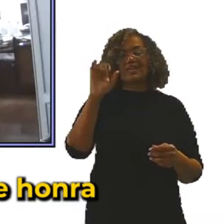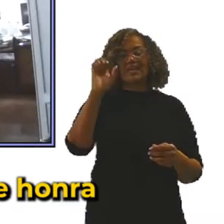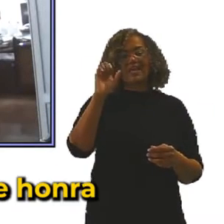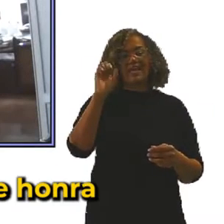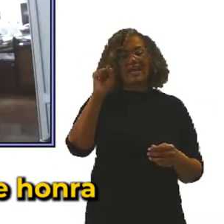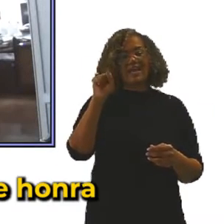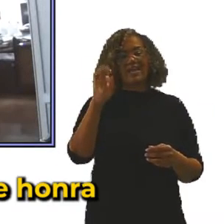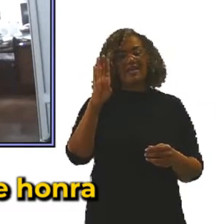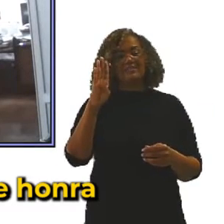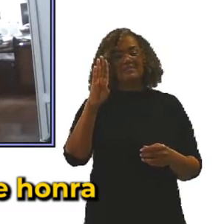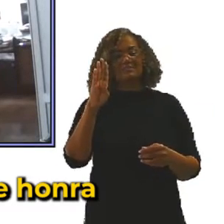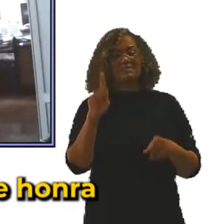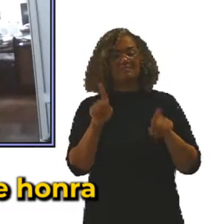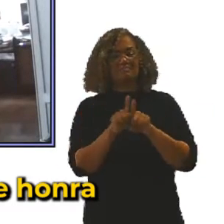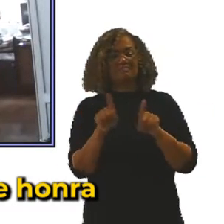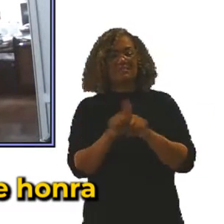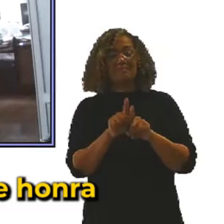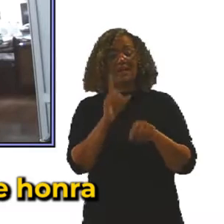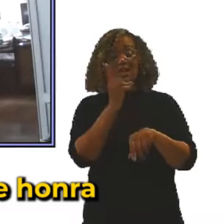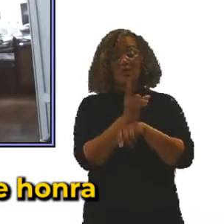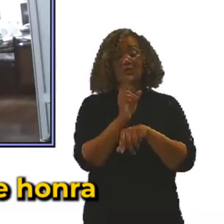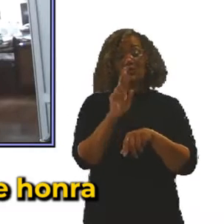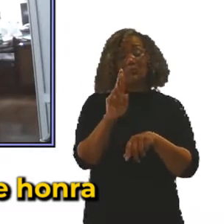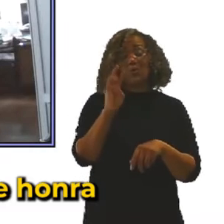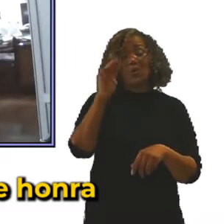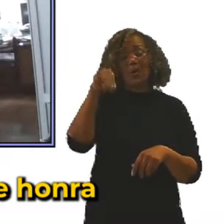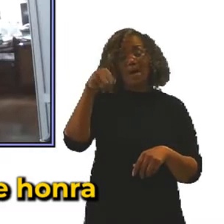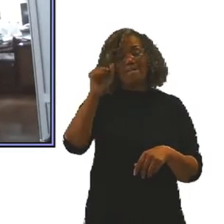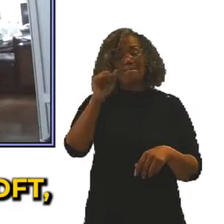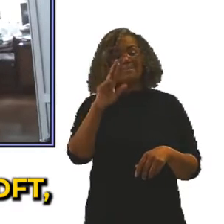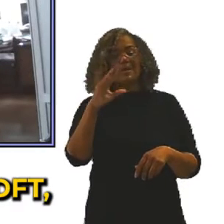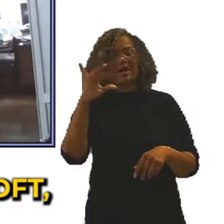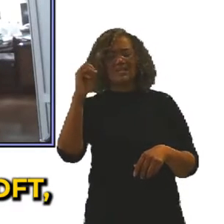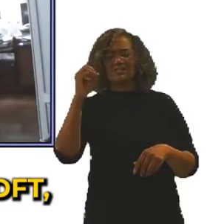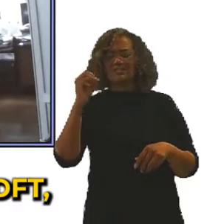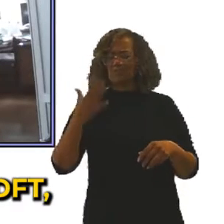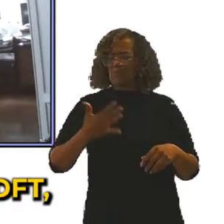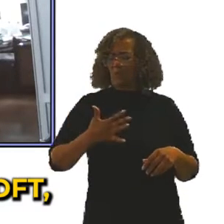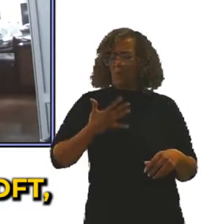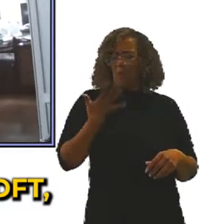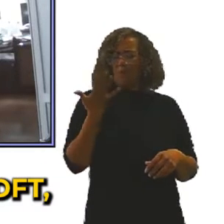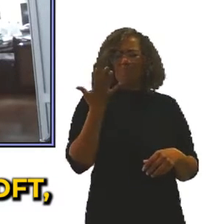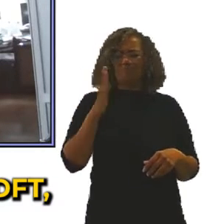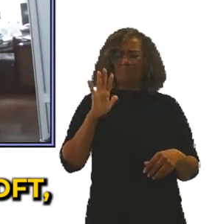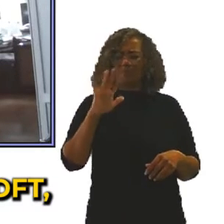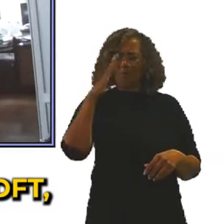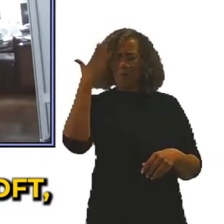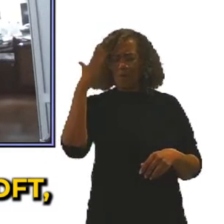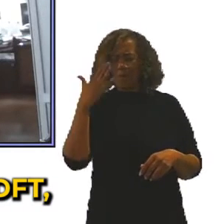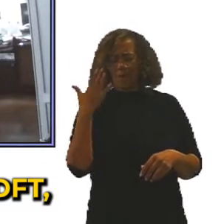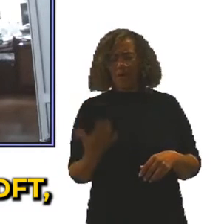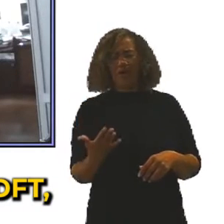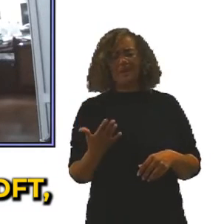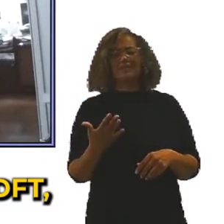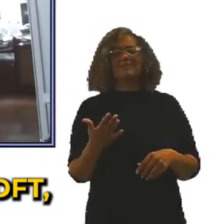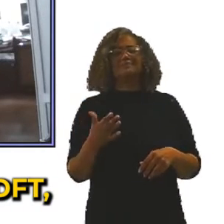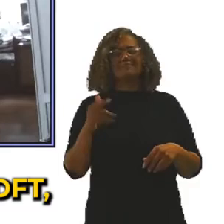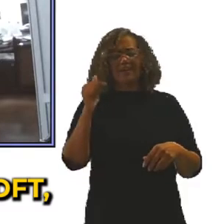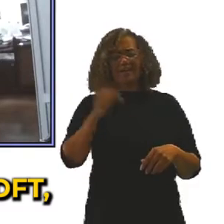doutor Márcio Evangelista. Para mim é uma grande honra estar nessa escola judiciária, aqui